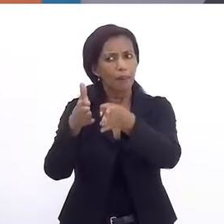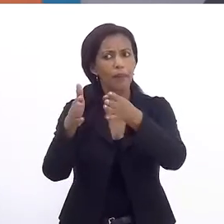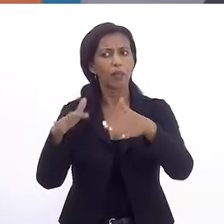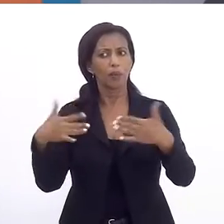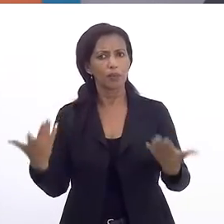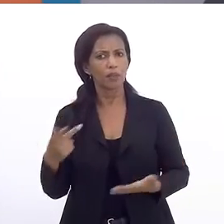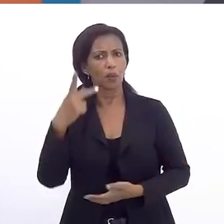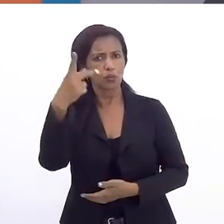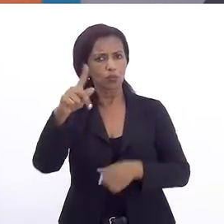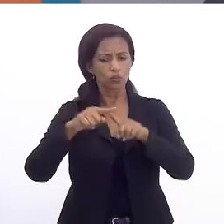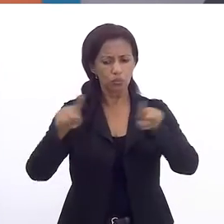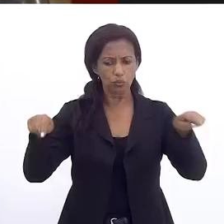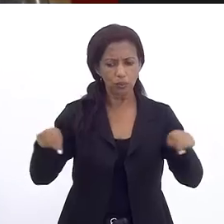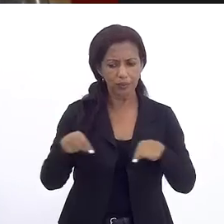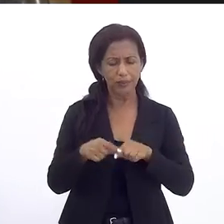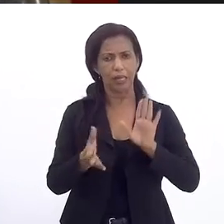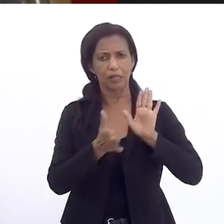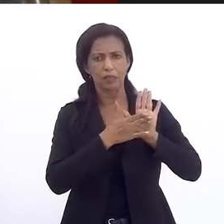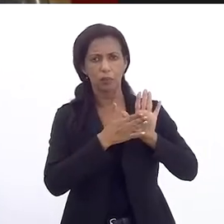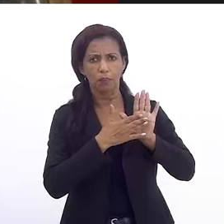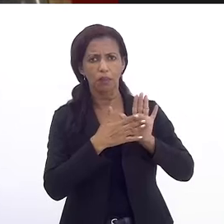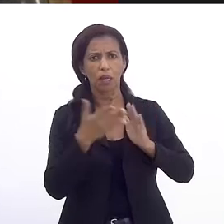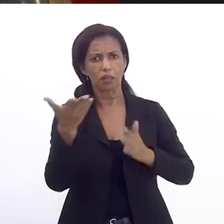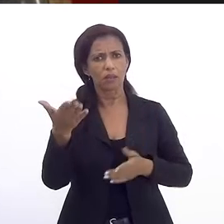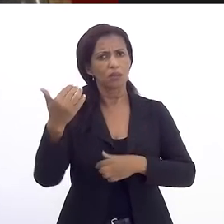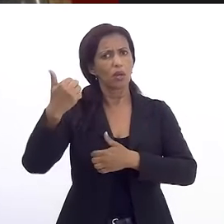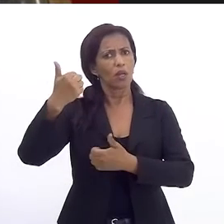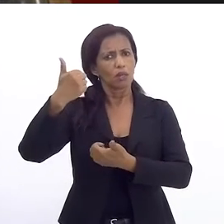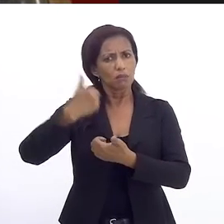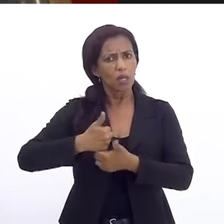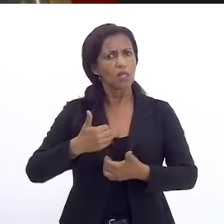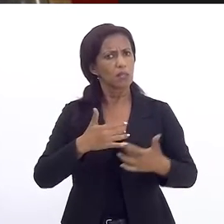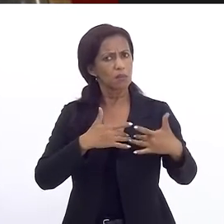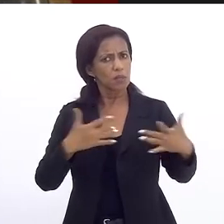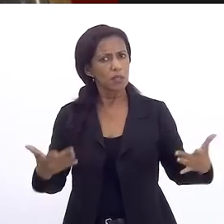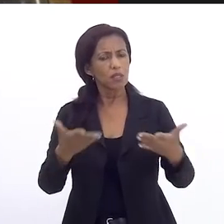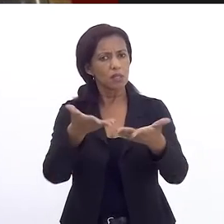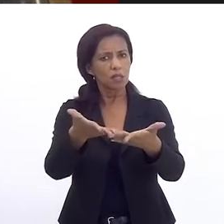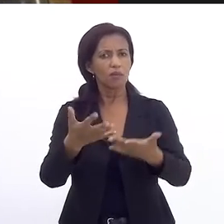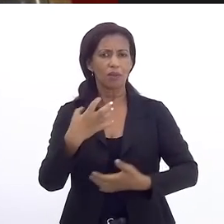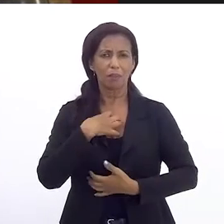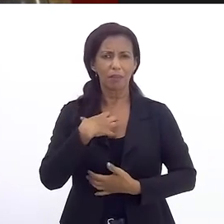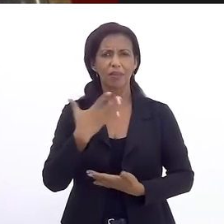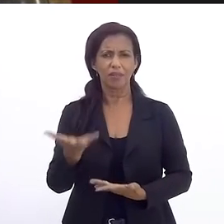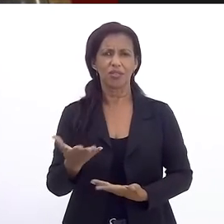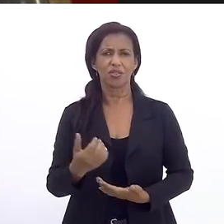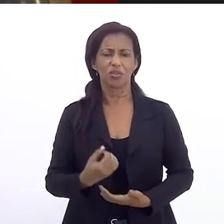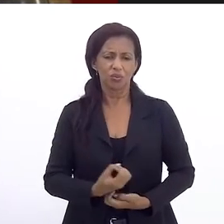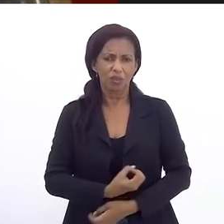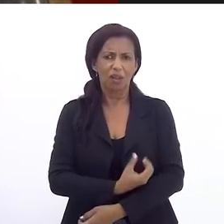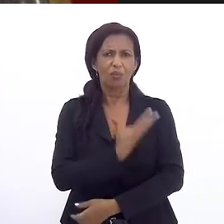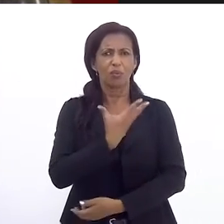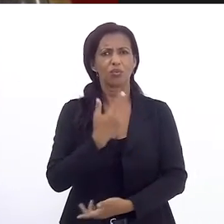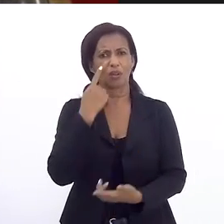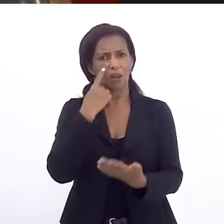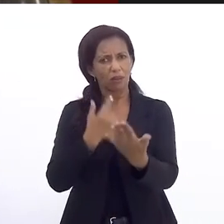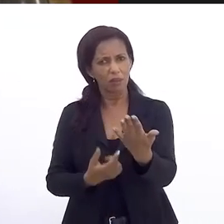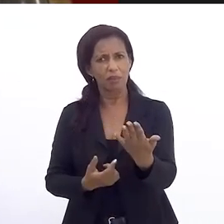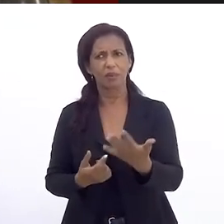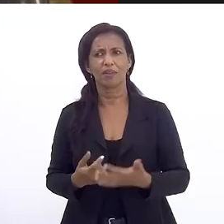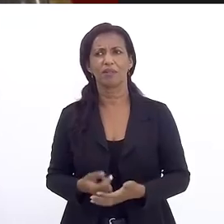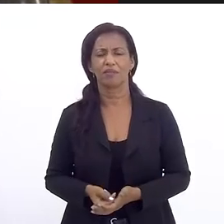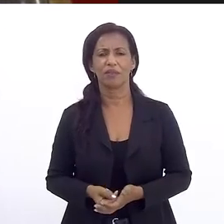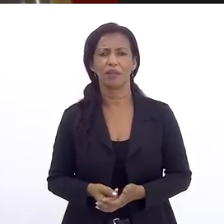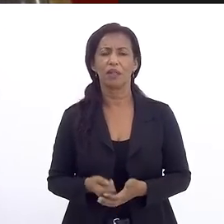lado emocional aqui. Claro. A gente tem que ajudar. A gente está aqui no mundo para ajudar.